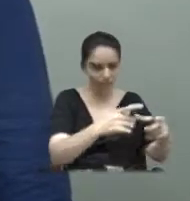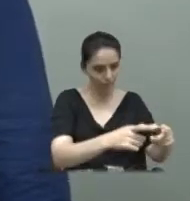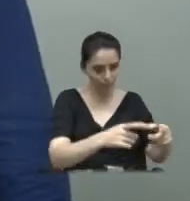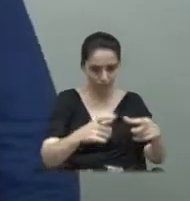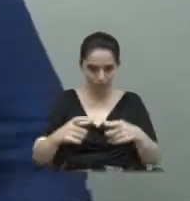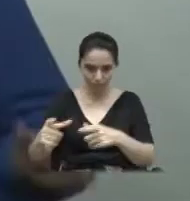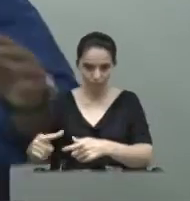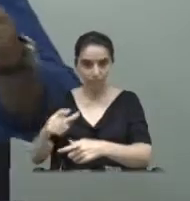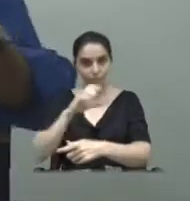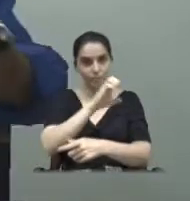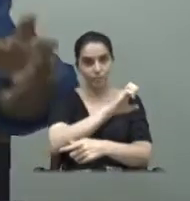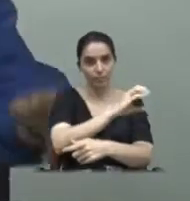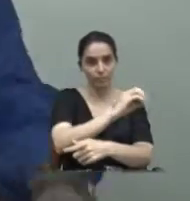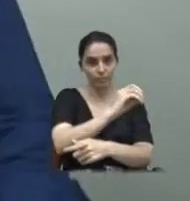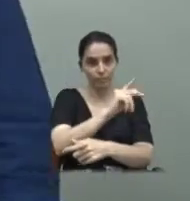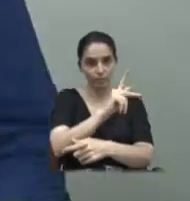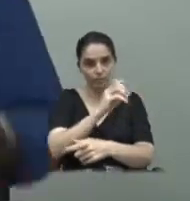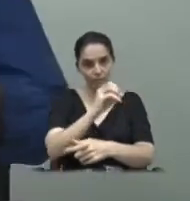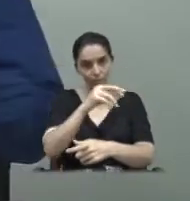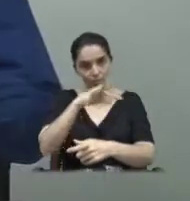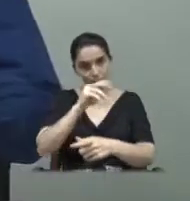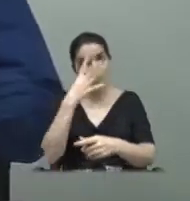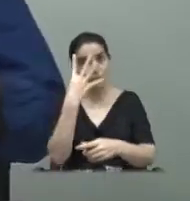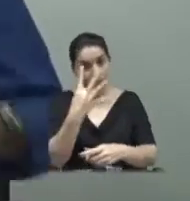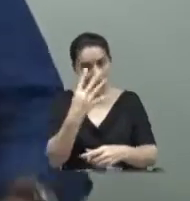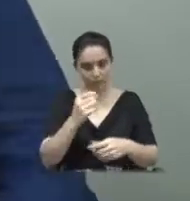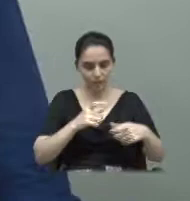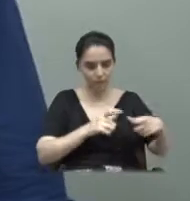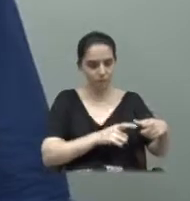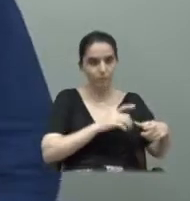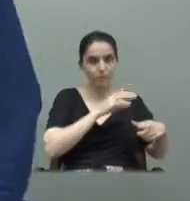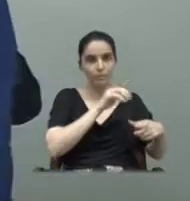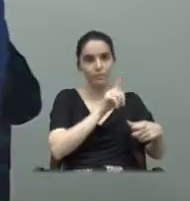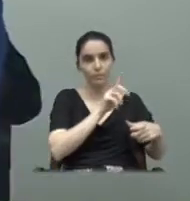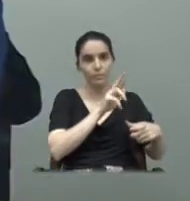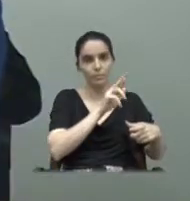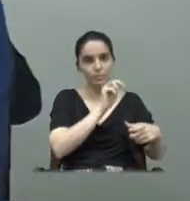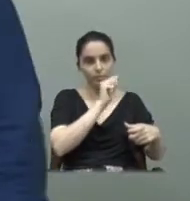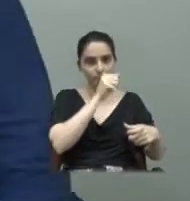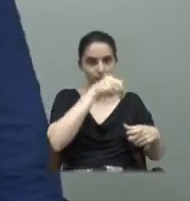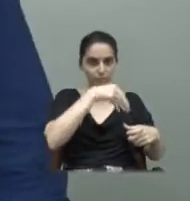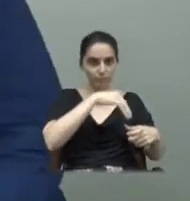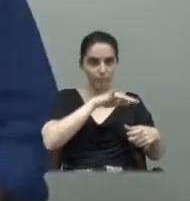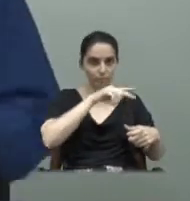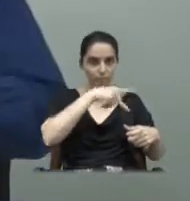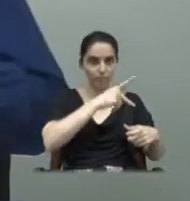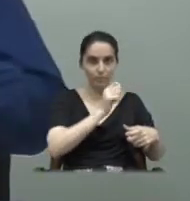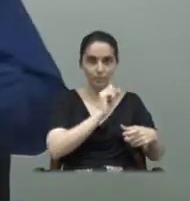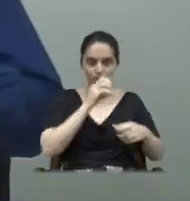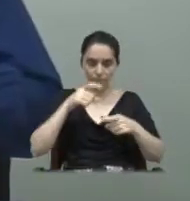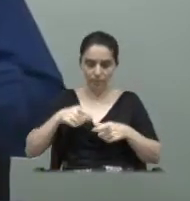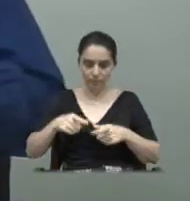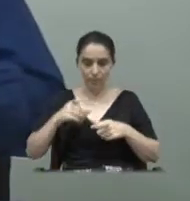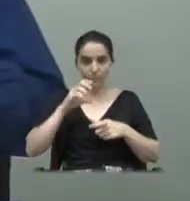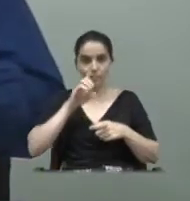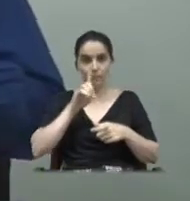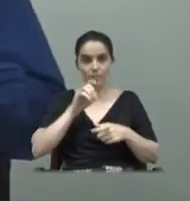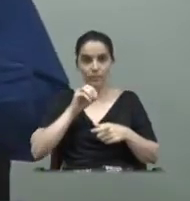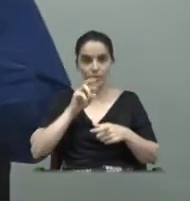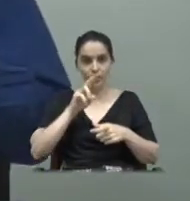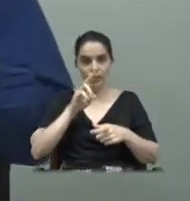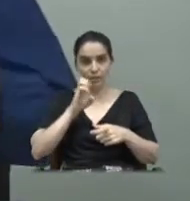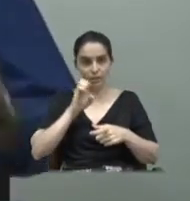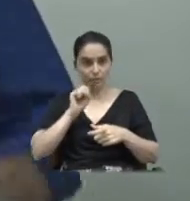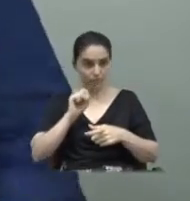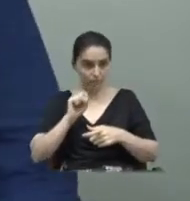Graminha, do lado ali do Belinho Medo, que tem um, mas na área também do Nossa Senhora das Dores. E em